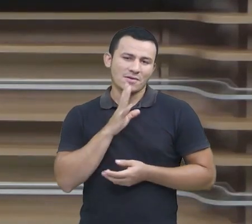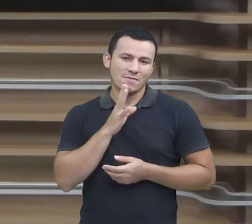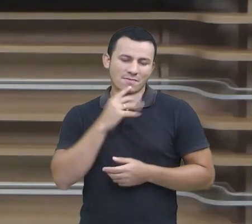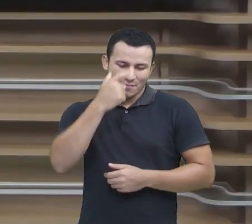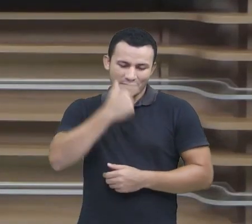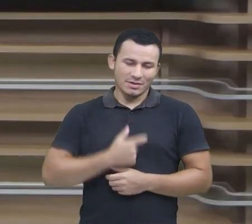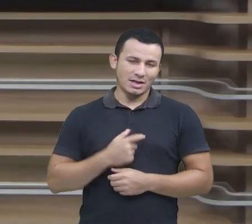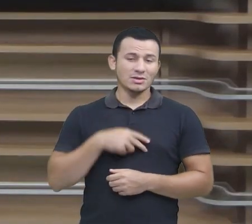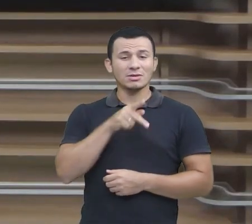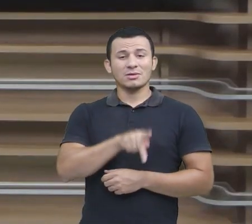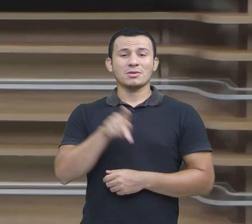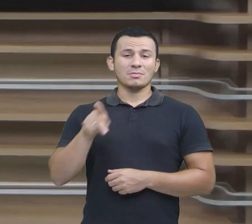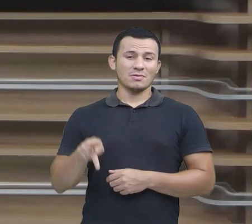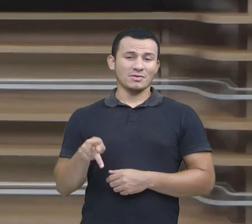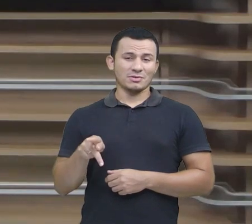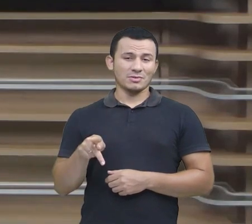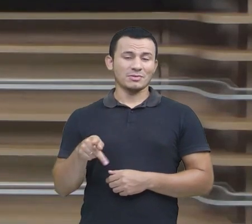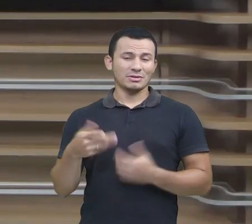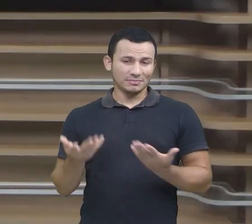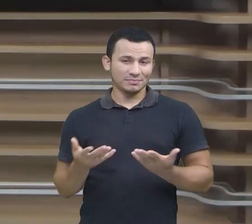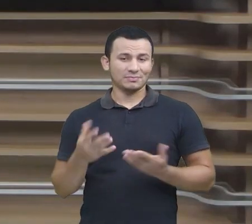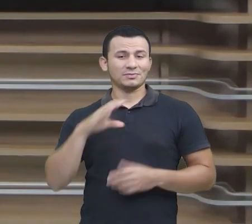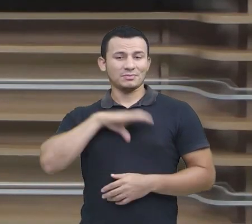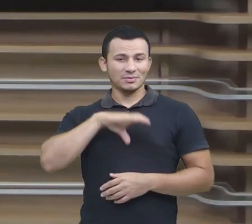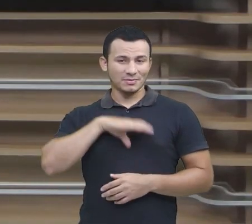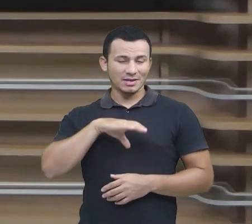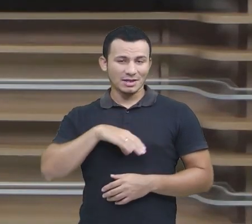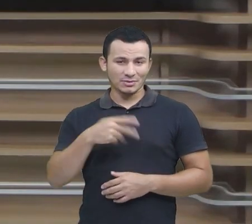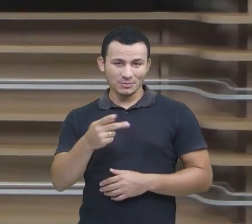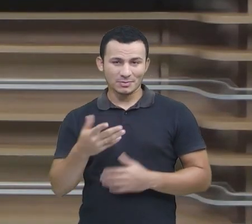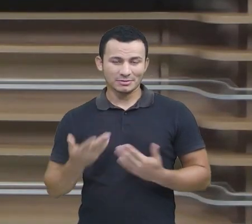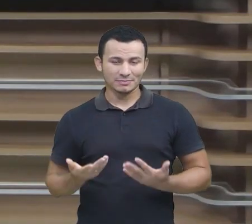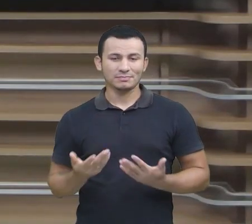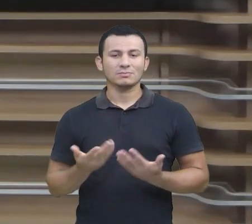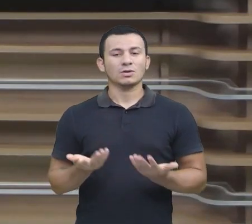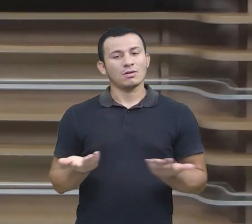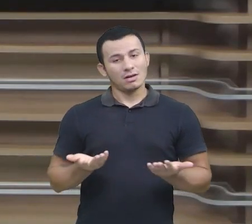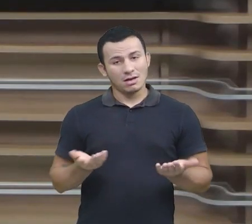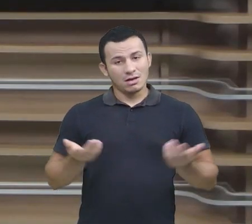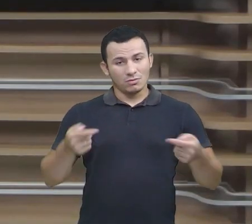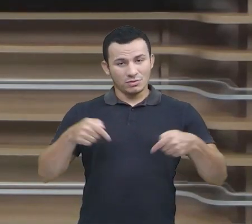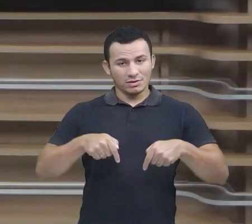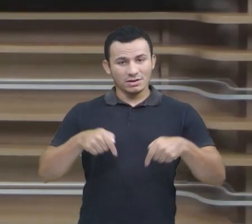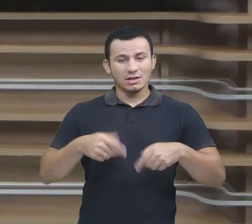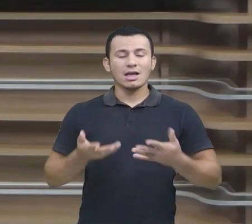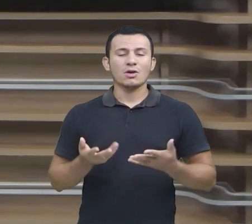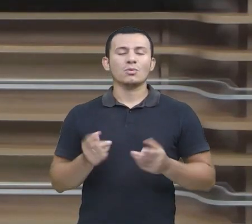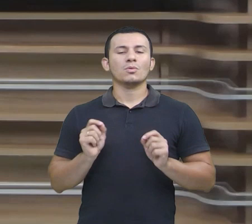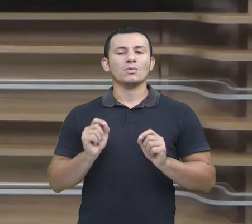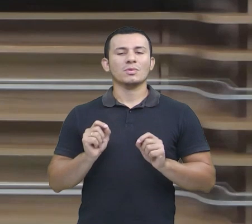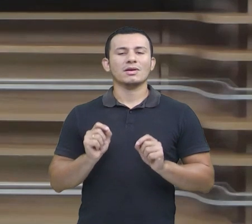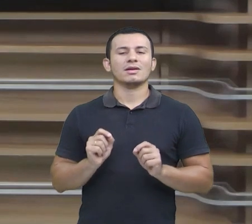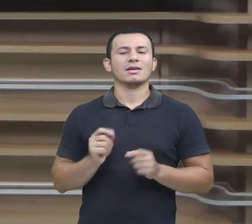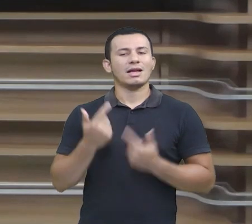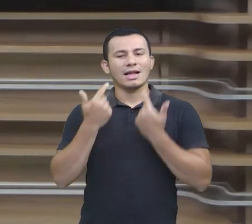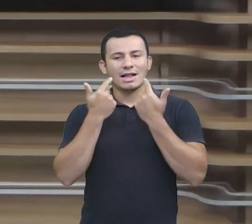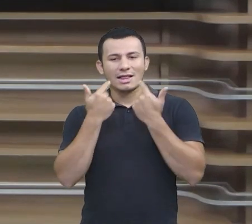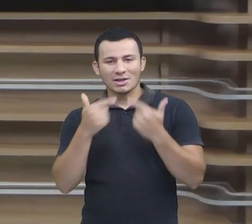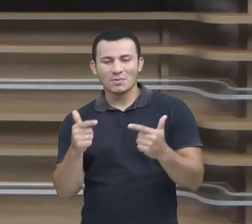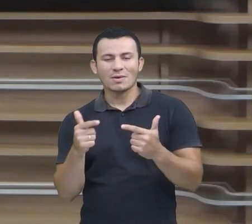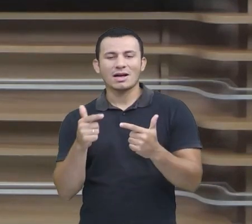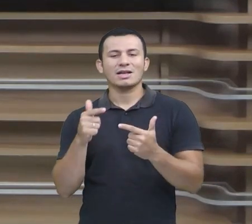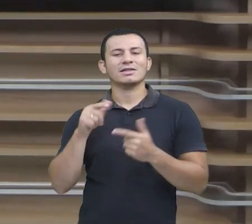sou a professora de vocês de língua portuguesa. Então, aqui eu estou representada com uma linguagem